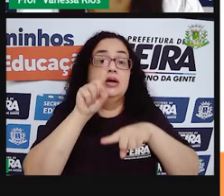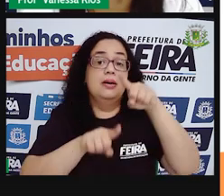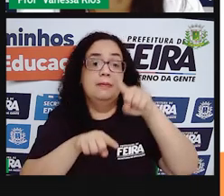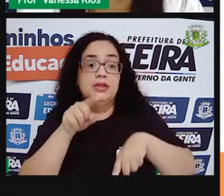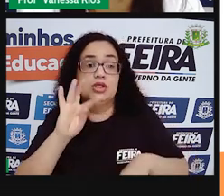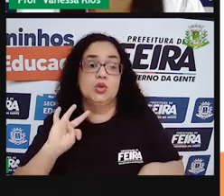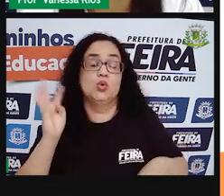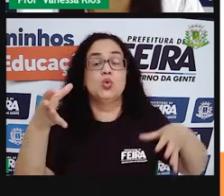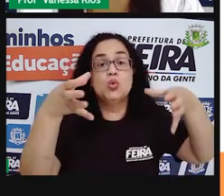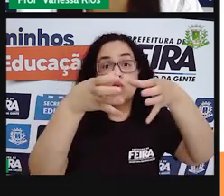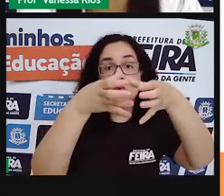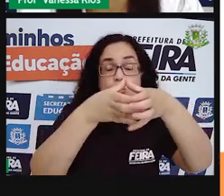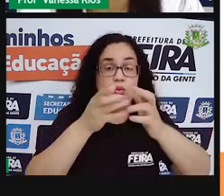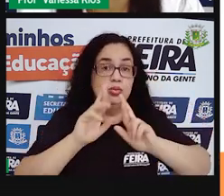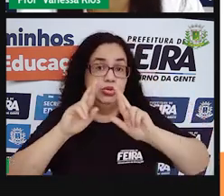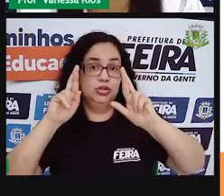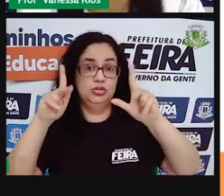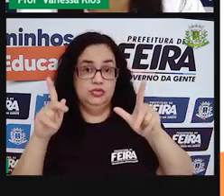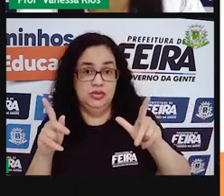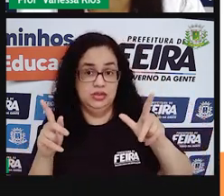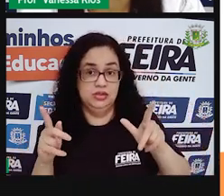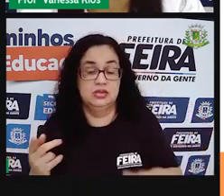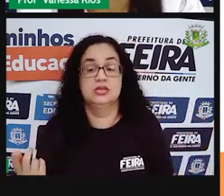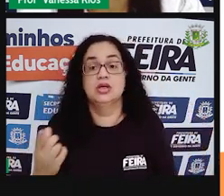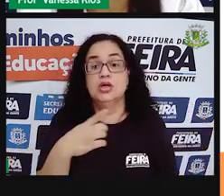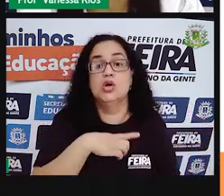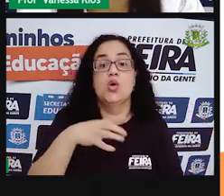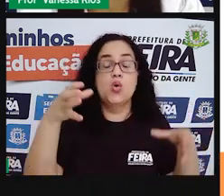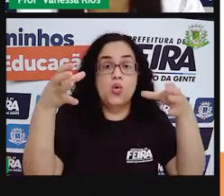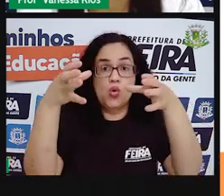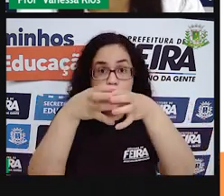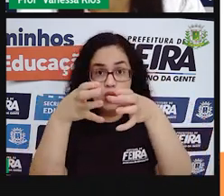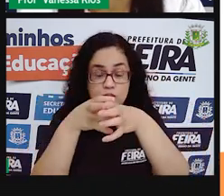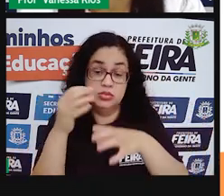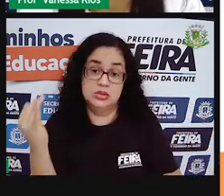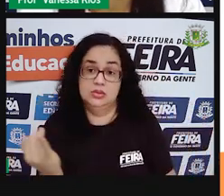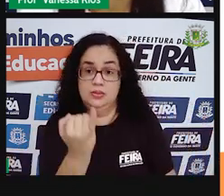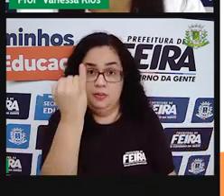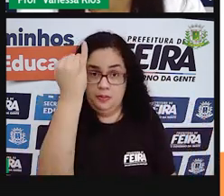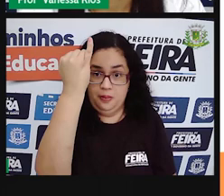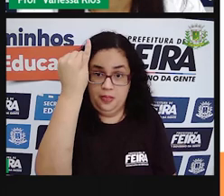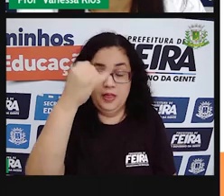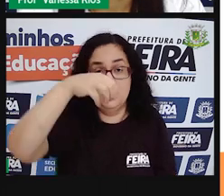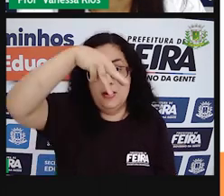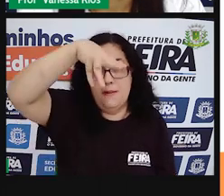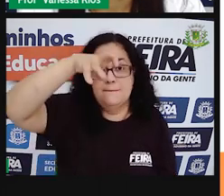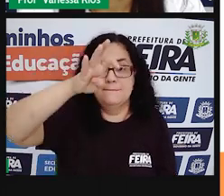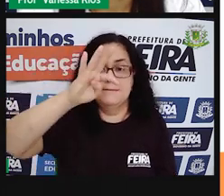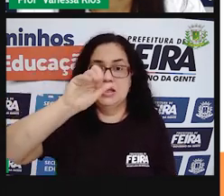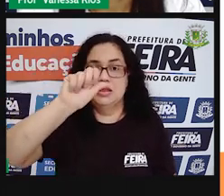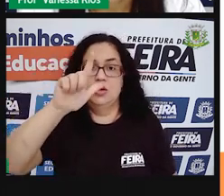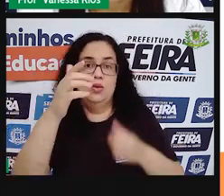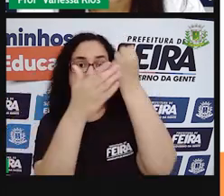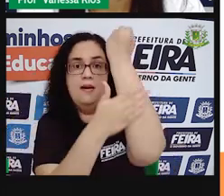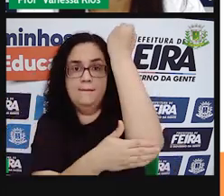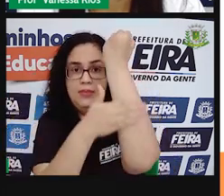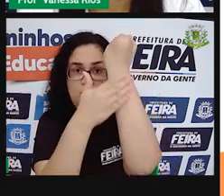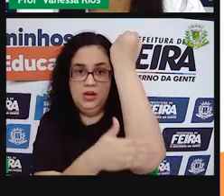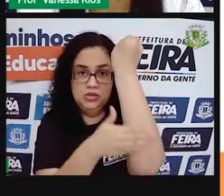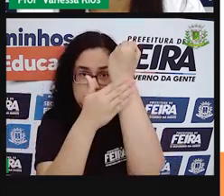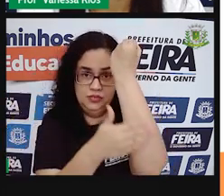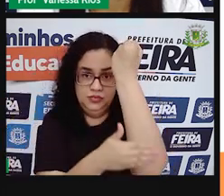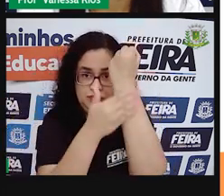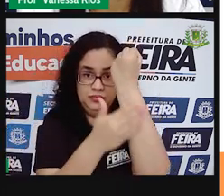a grupos diferentes. E os grupos principais são metal, o grupo da